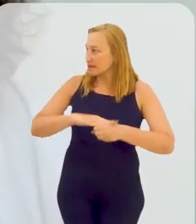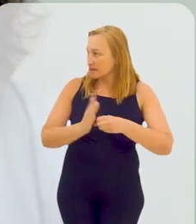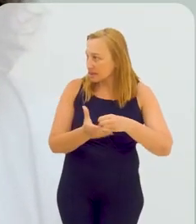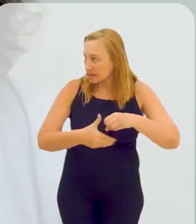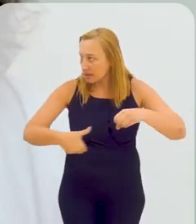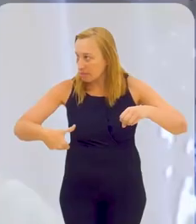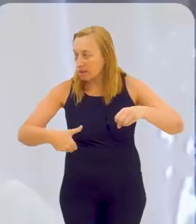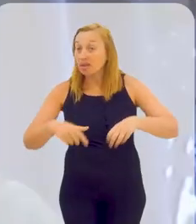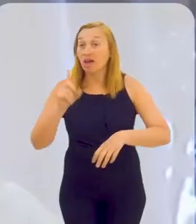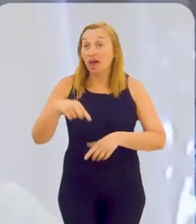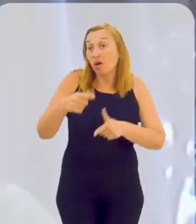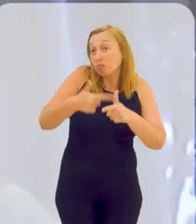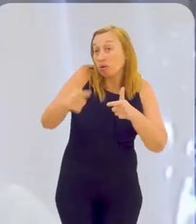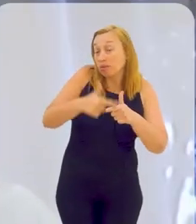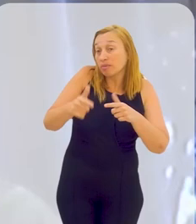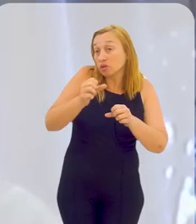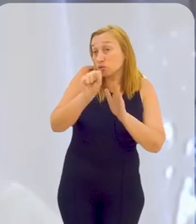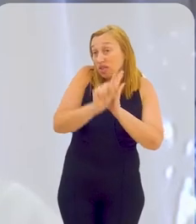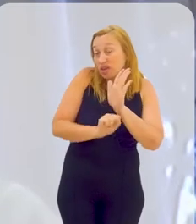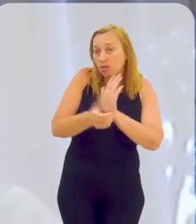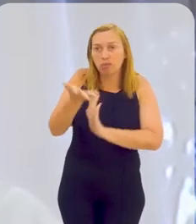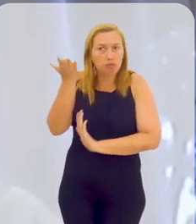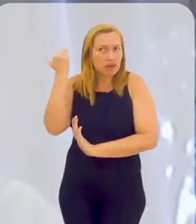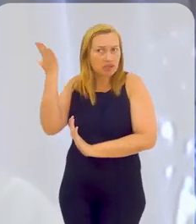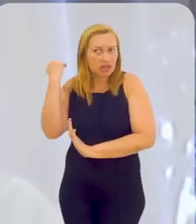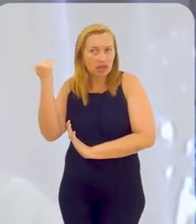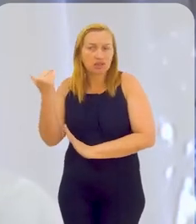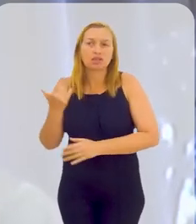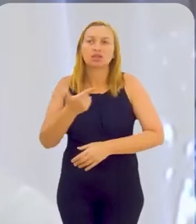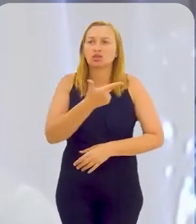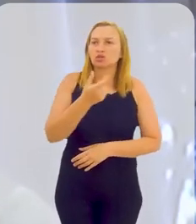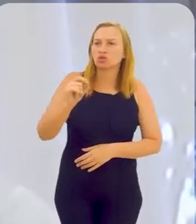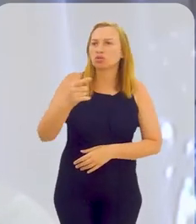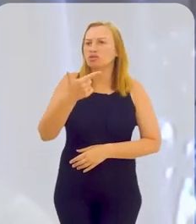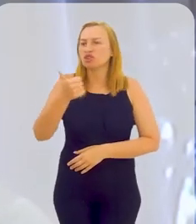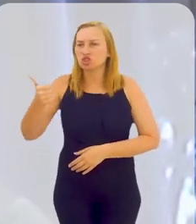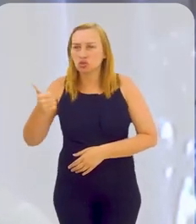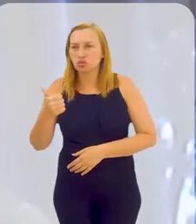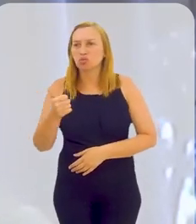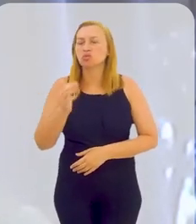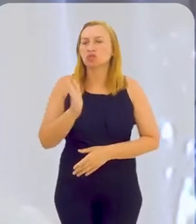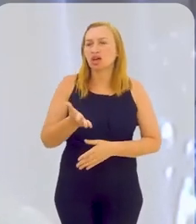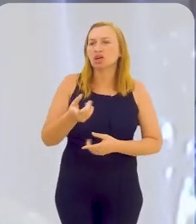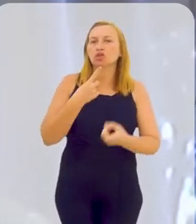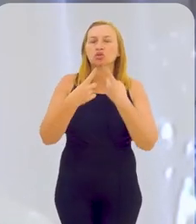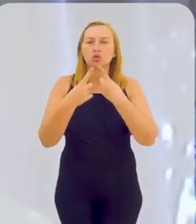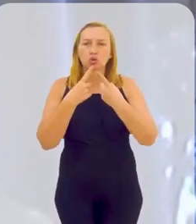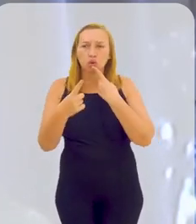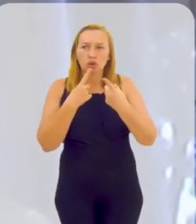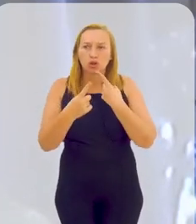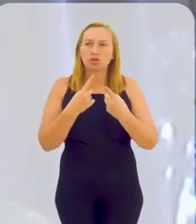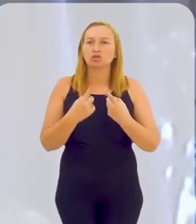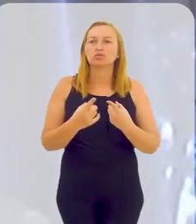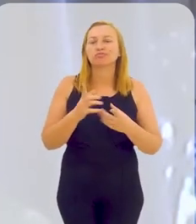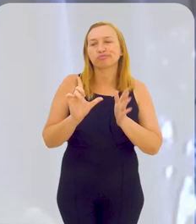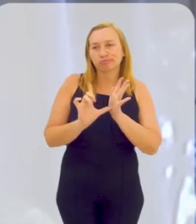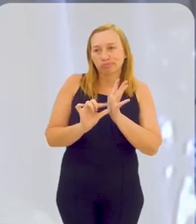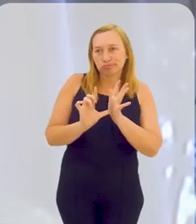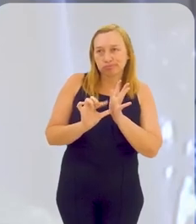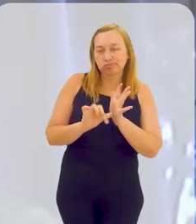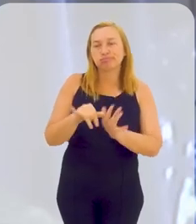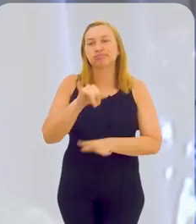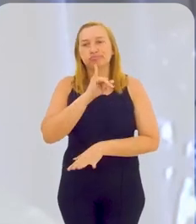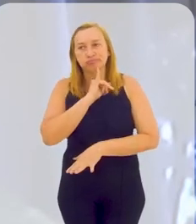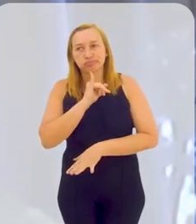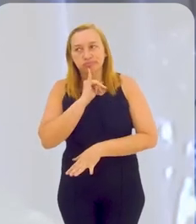saneamento ele é um problema do século passado, né? A gente, em 2021, ainda está discutindo isso, que mostra o